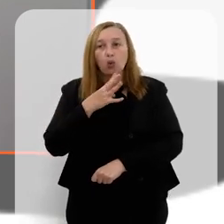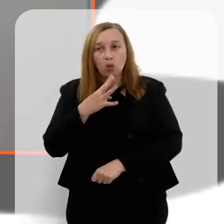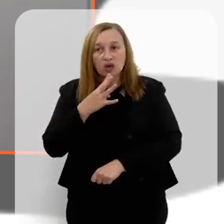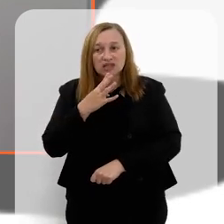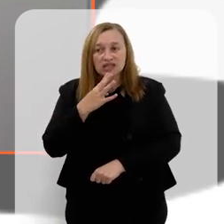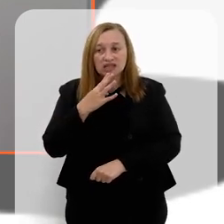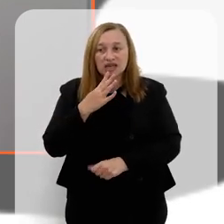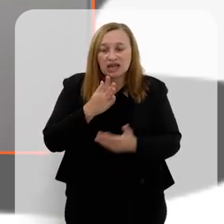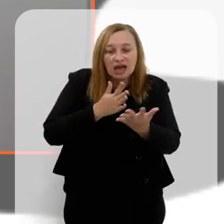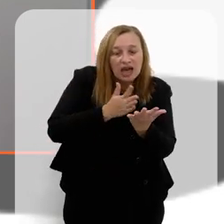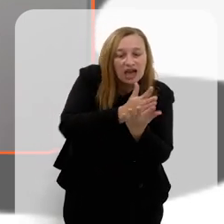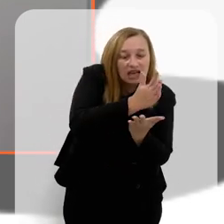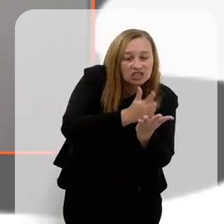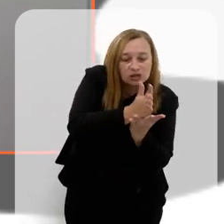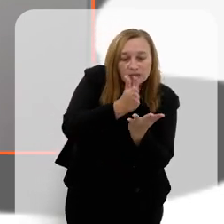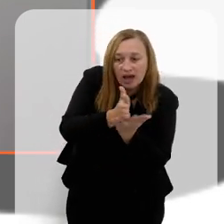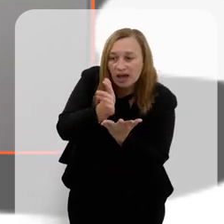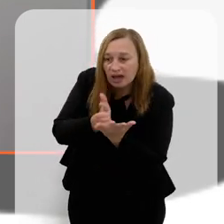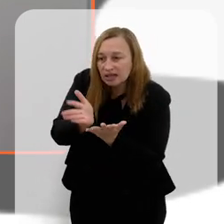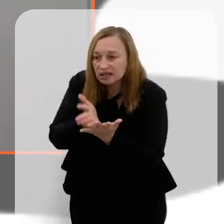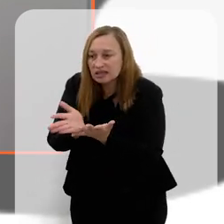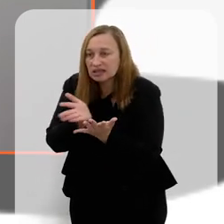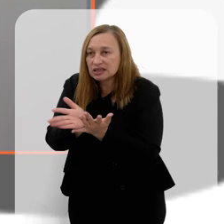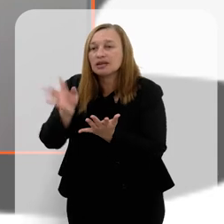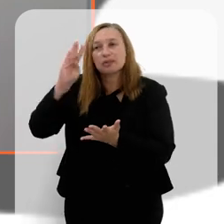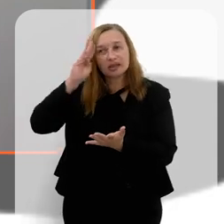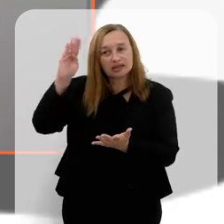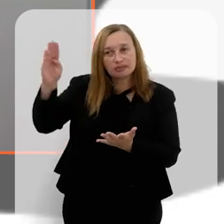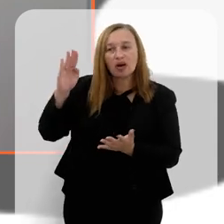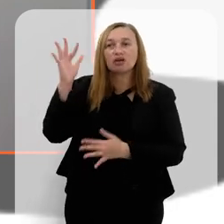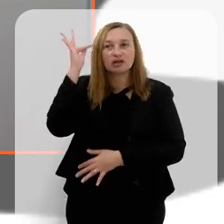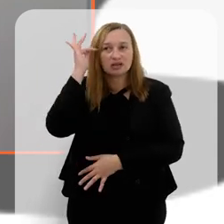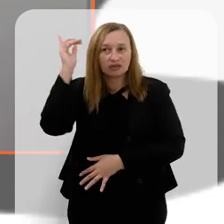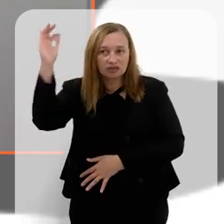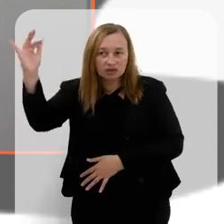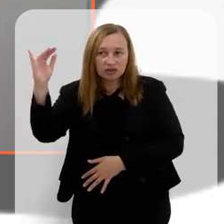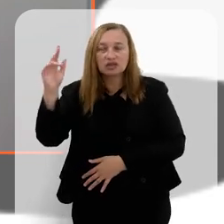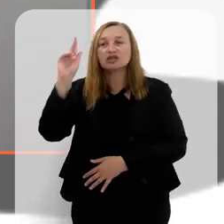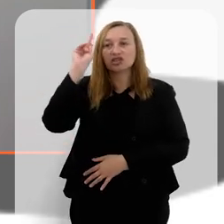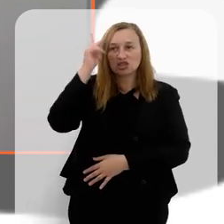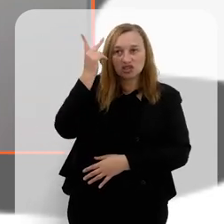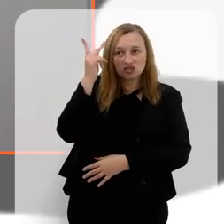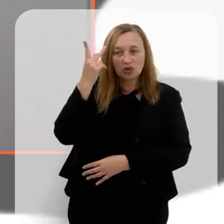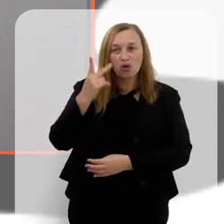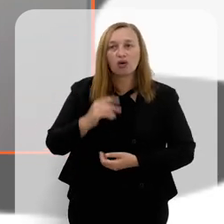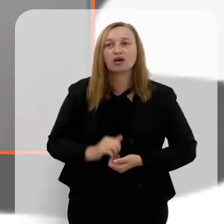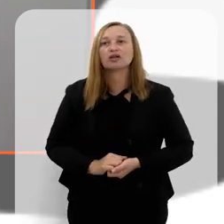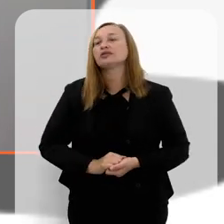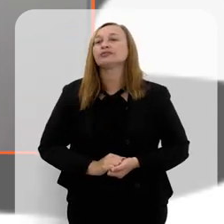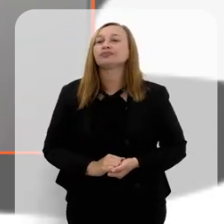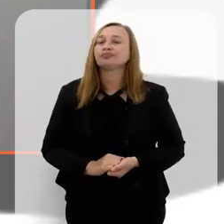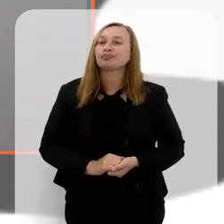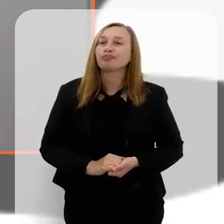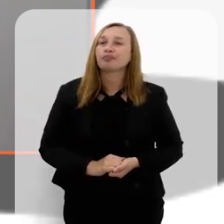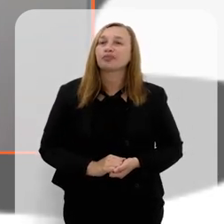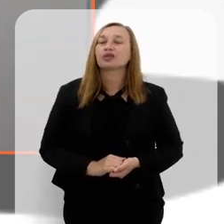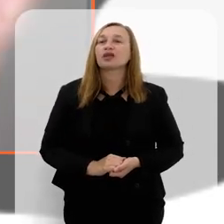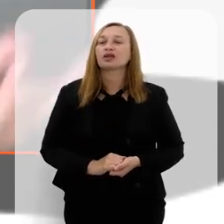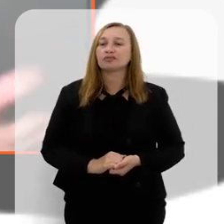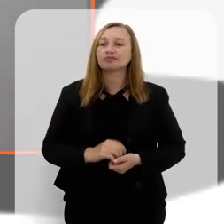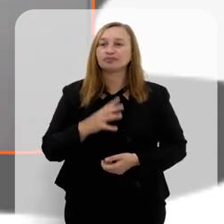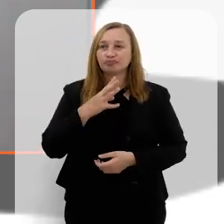grandes correntes da filosofia, conhecer um pouco da história da filosofia, né? Então a